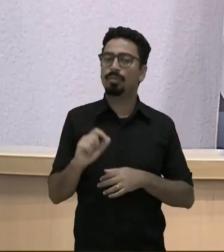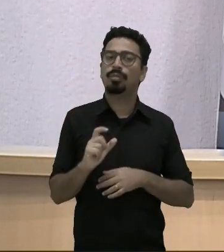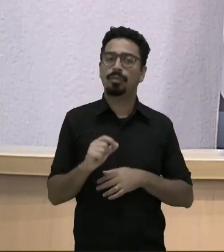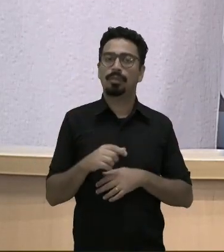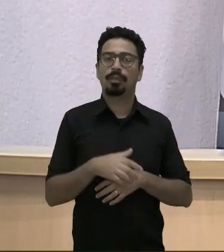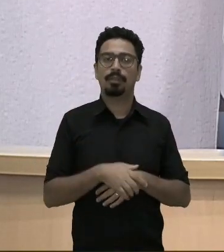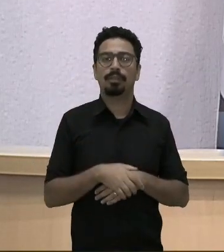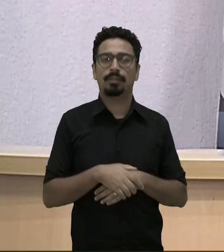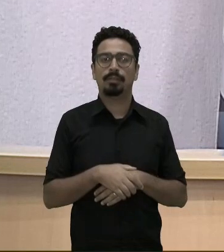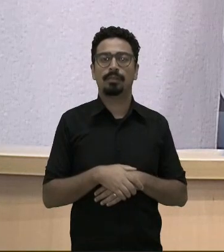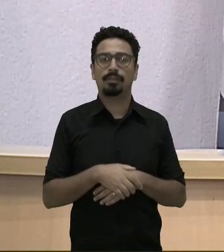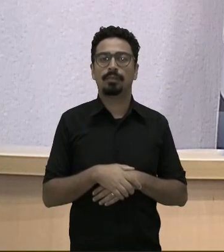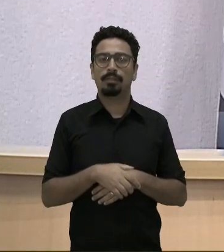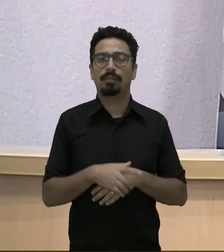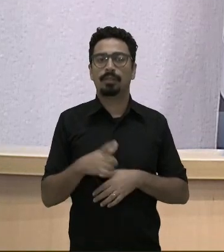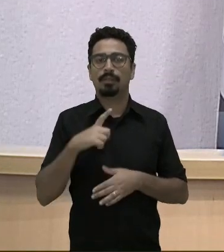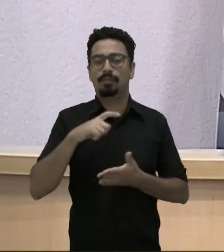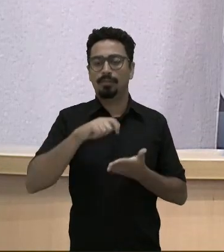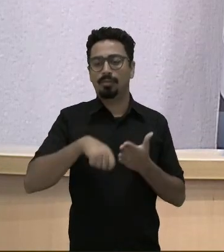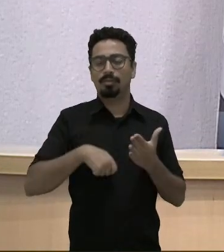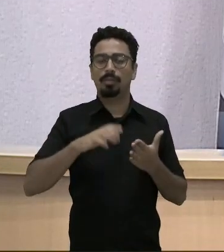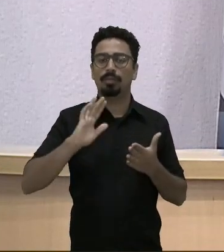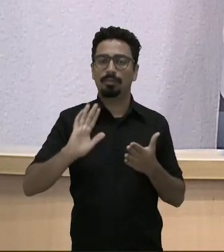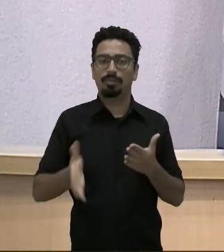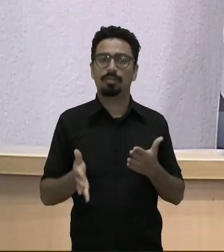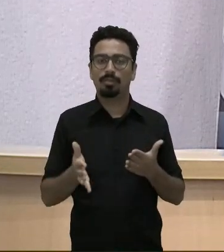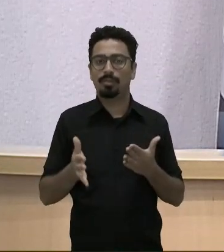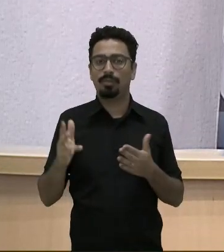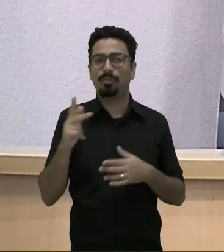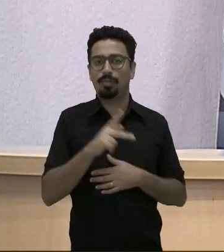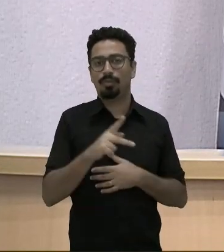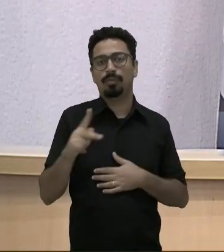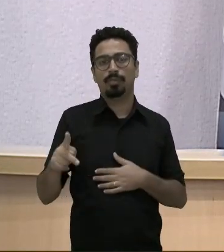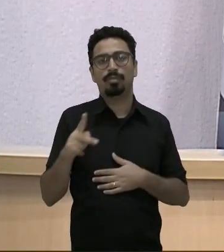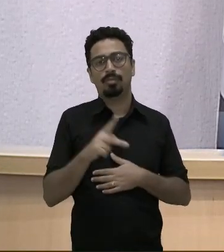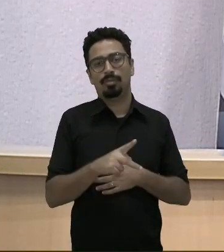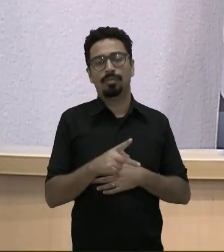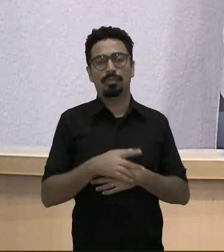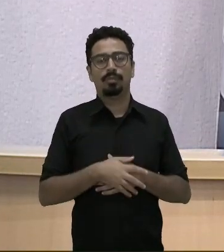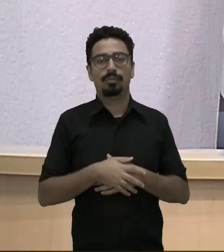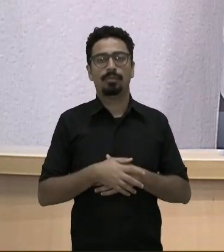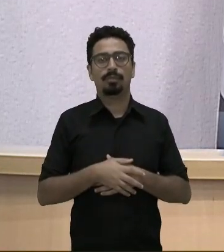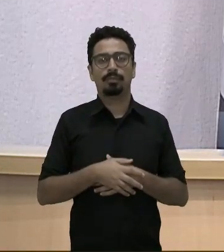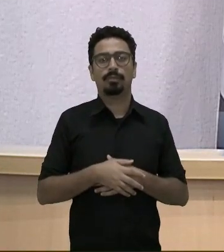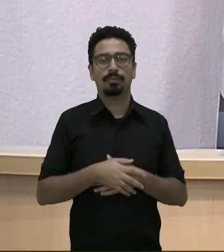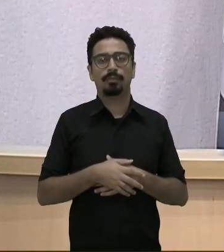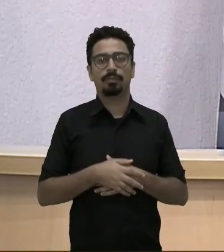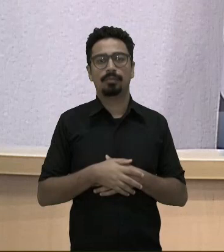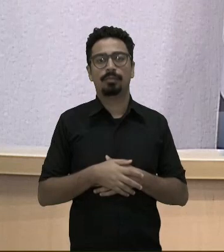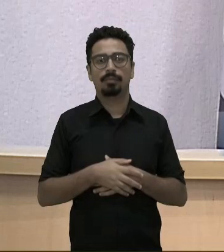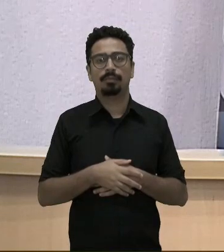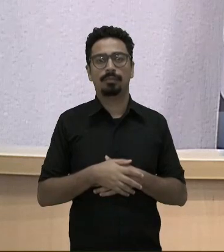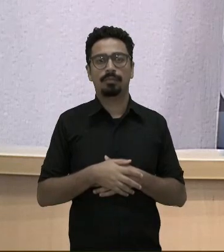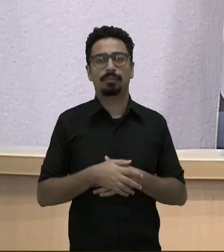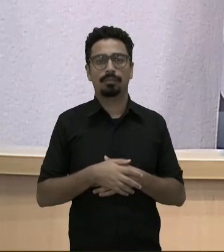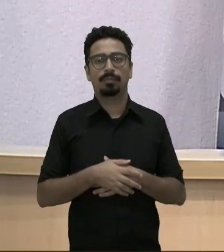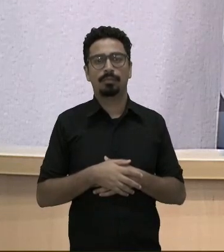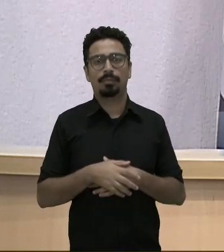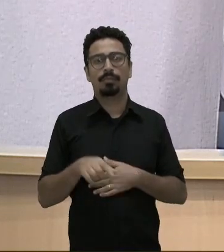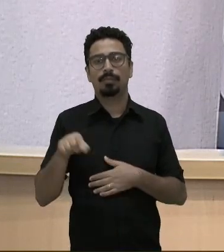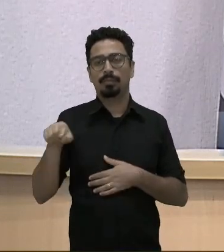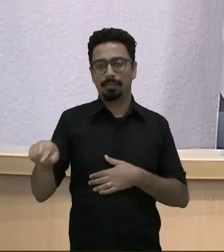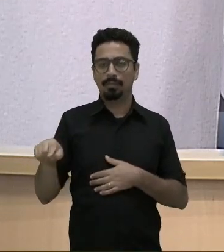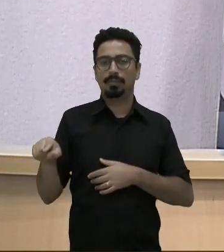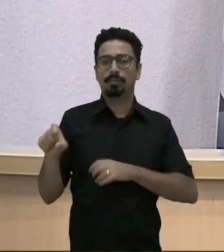que já foi contratado um professor, entendeu? Para esse cargo.